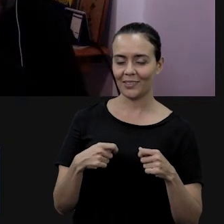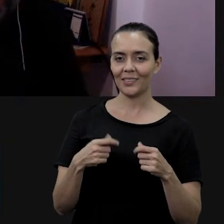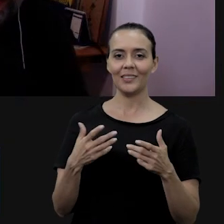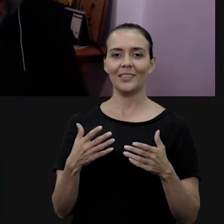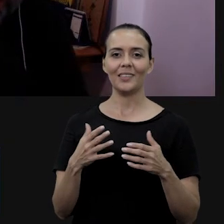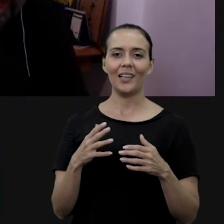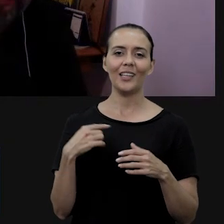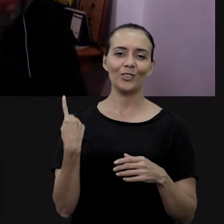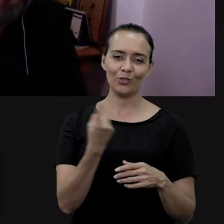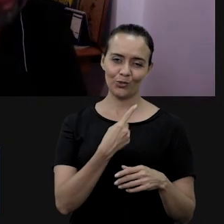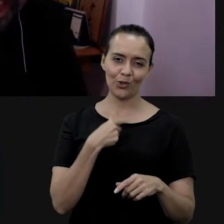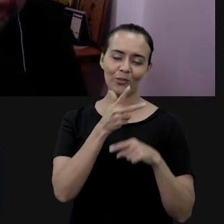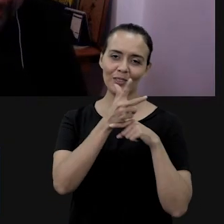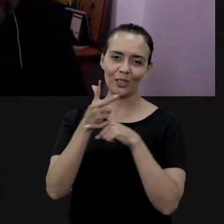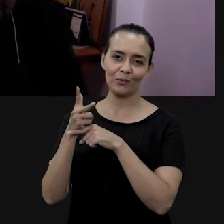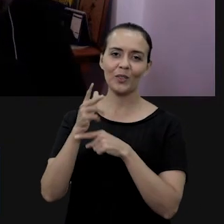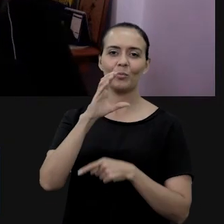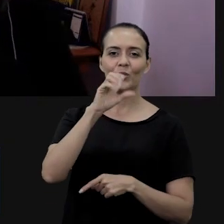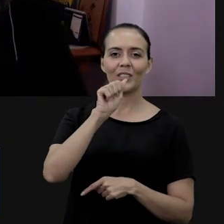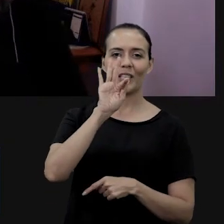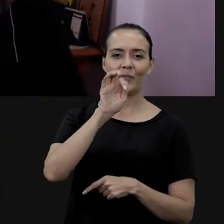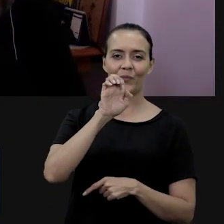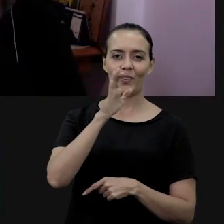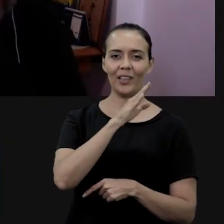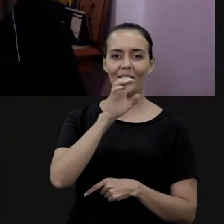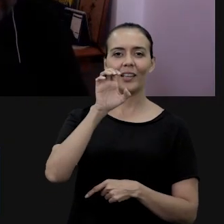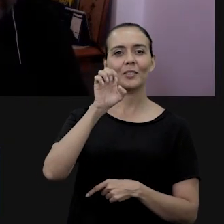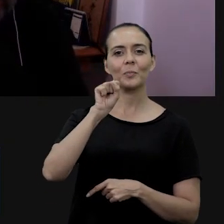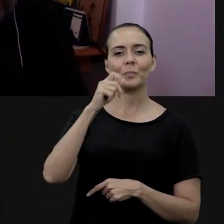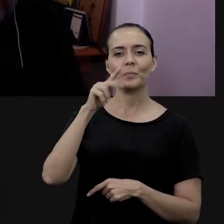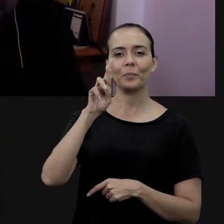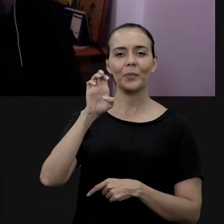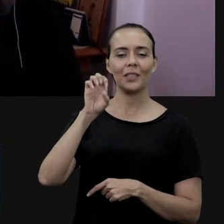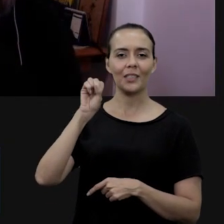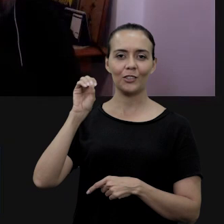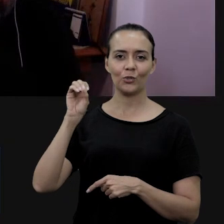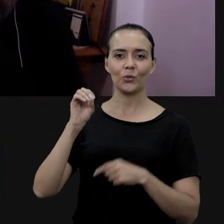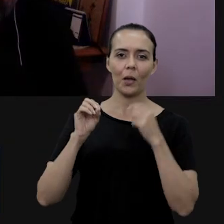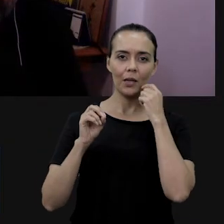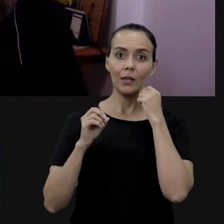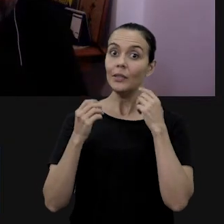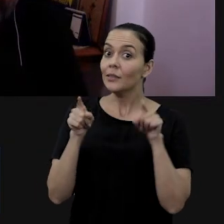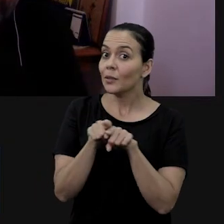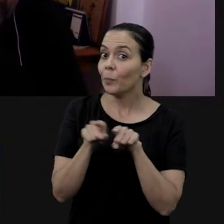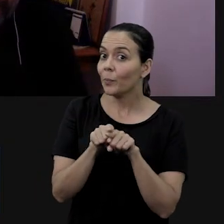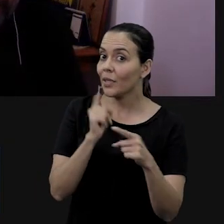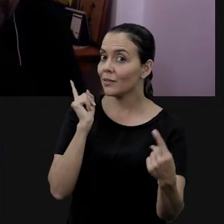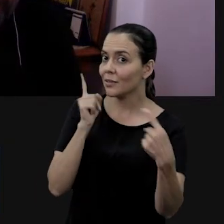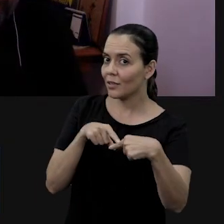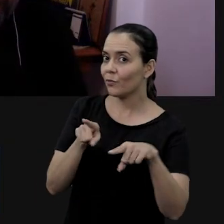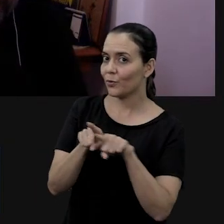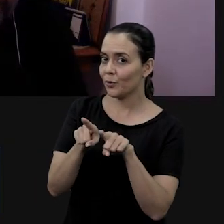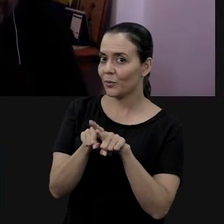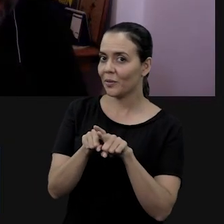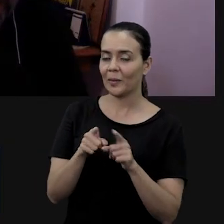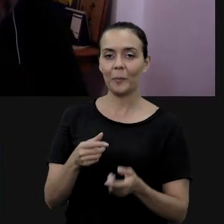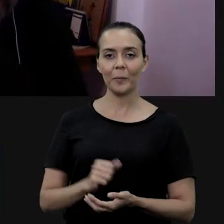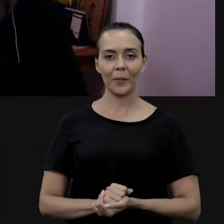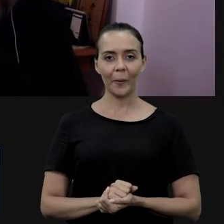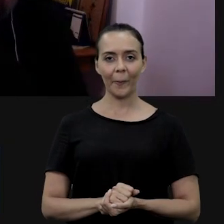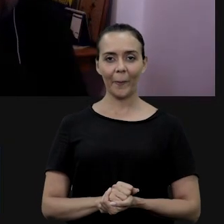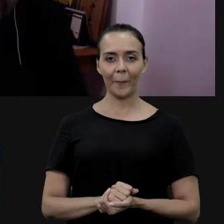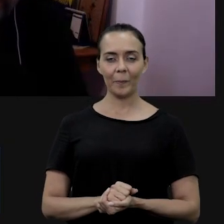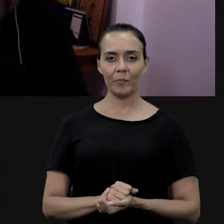nosso querido o Café Expresso, que gravamos há algum tempo, e ele também tem o seu desafio, por